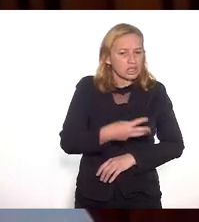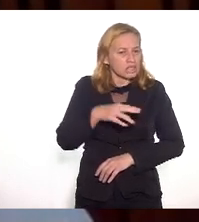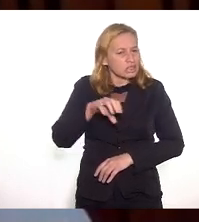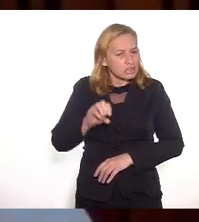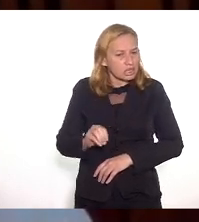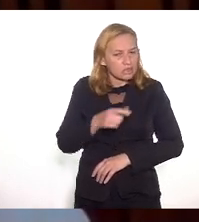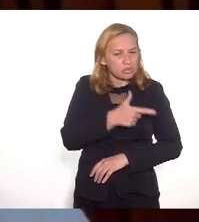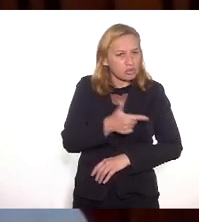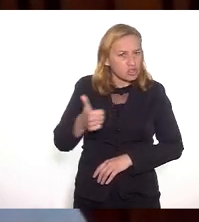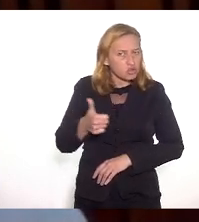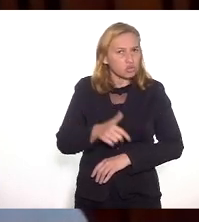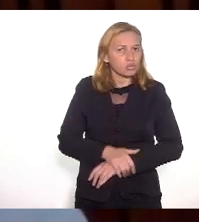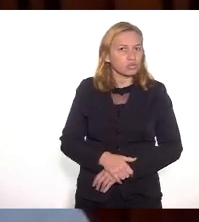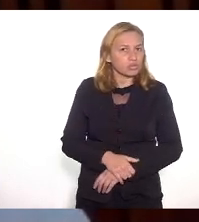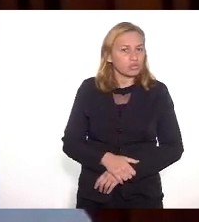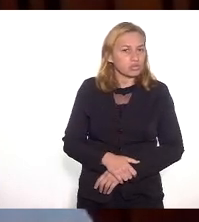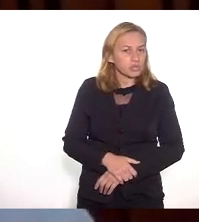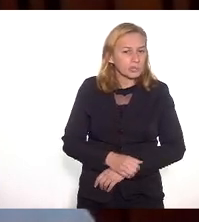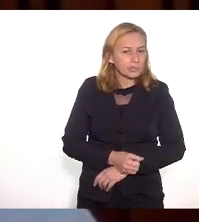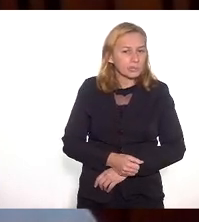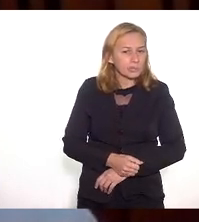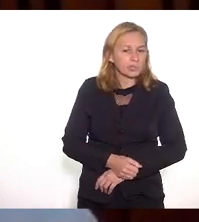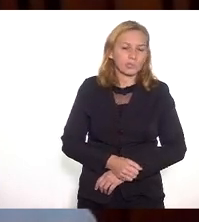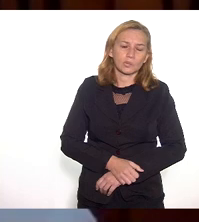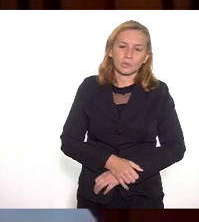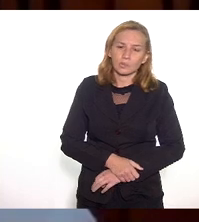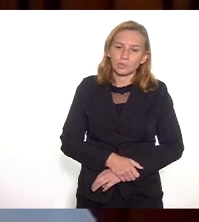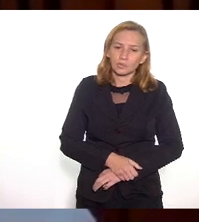9330 de 2021.